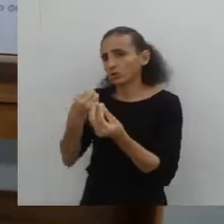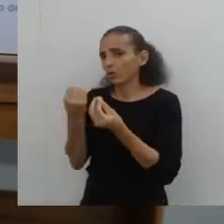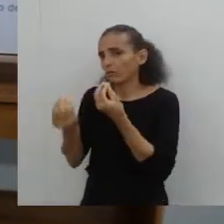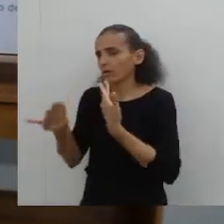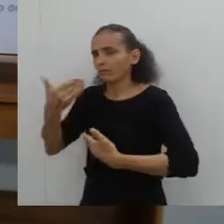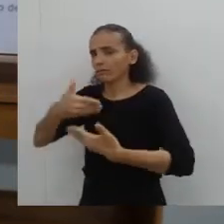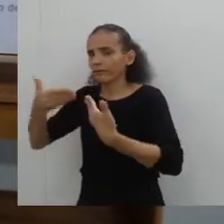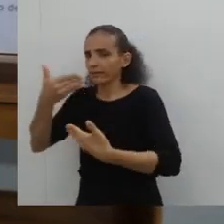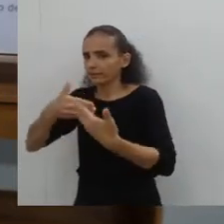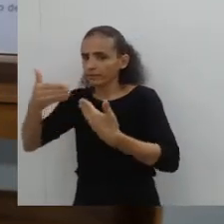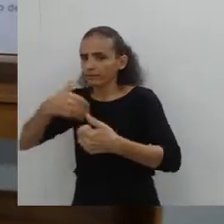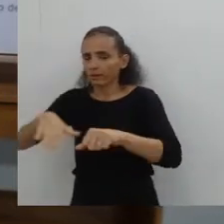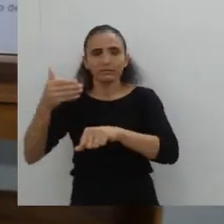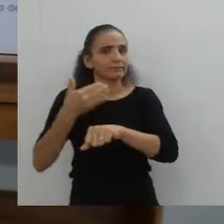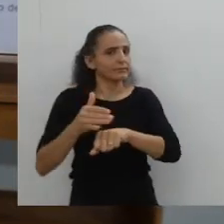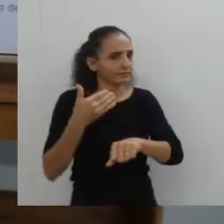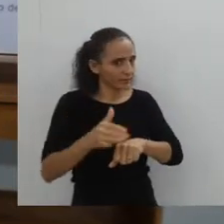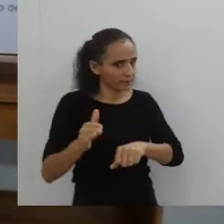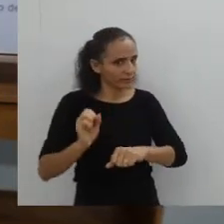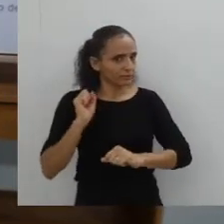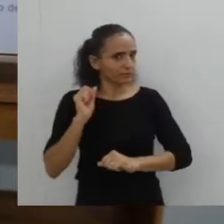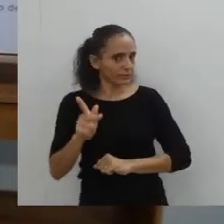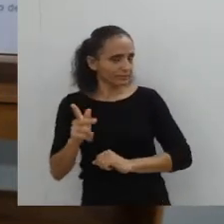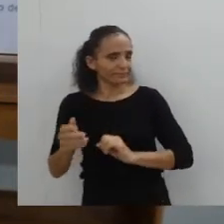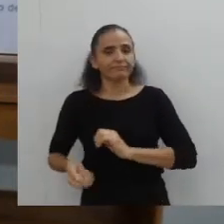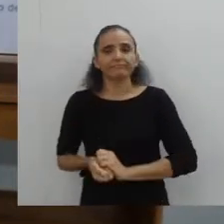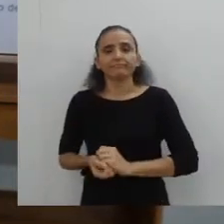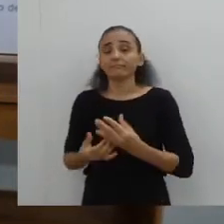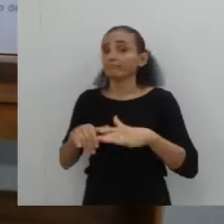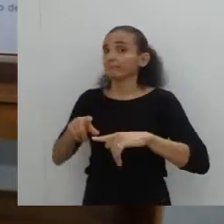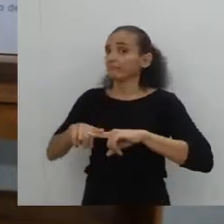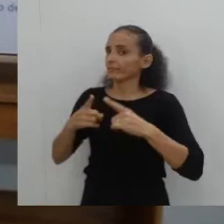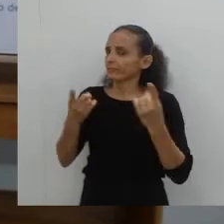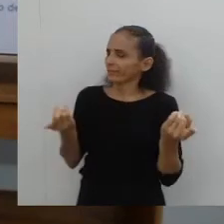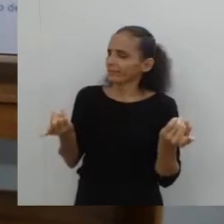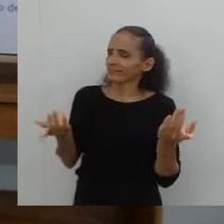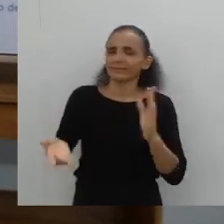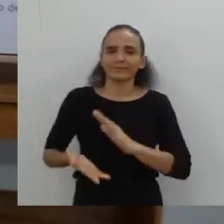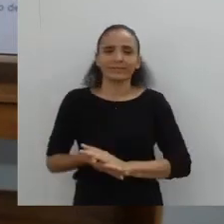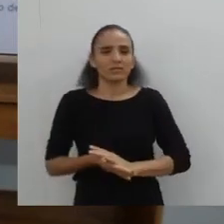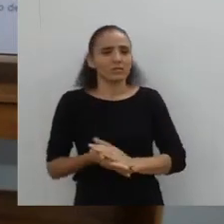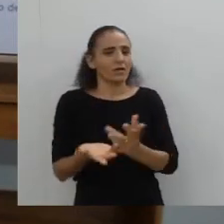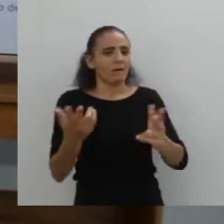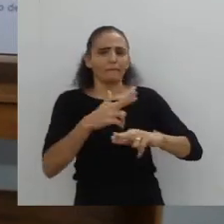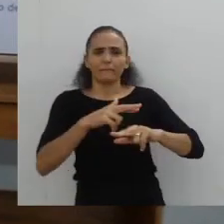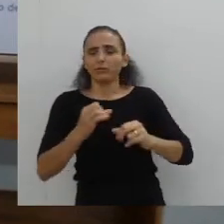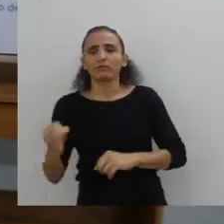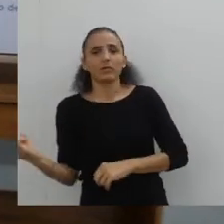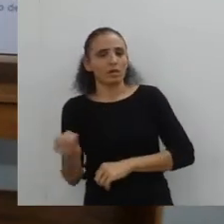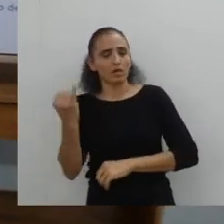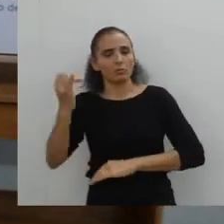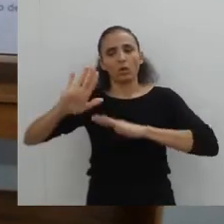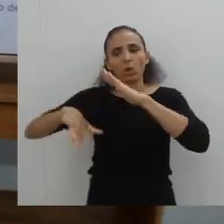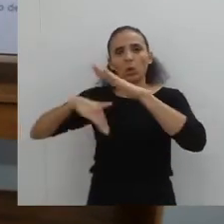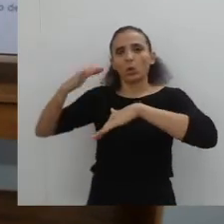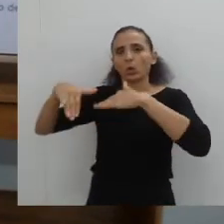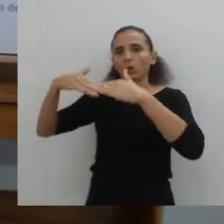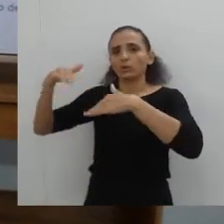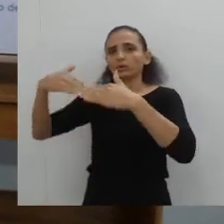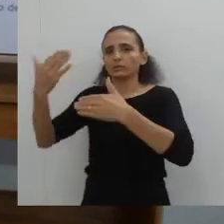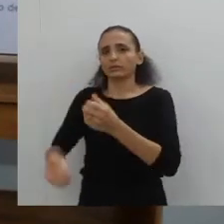nós praticamos esporte. Tá legal? Além disso, é claro, eles são muito importantes para o desenvolvimento da